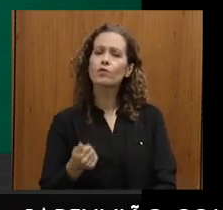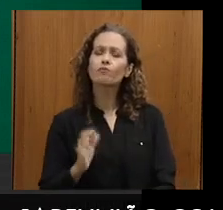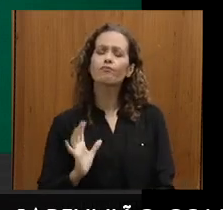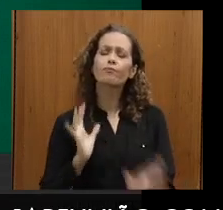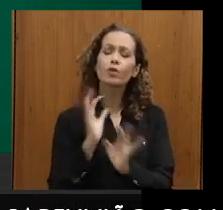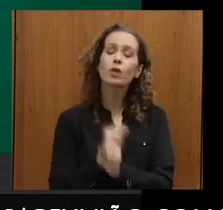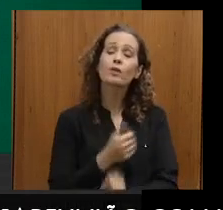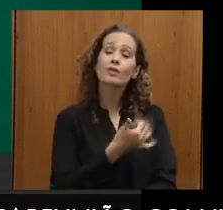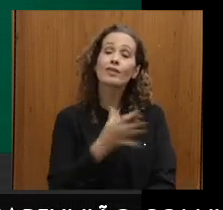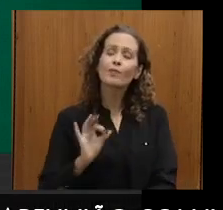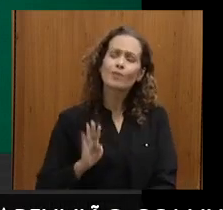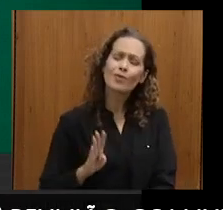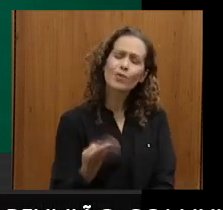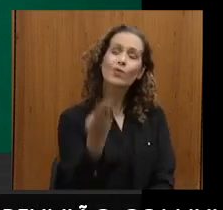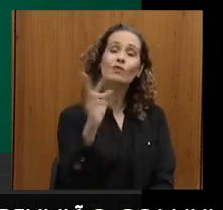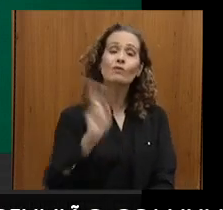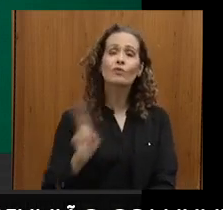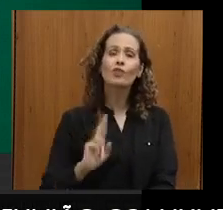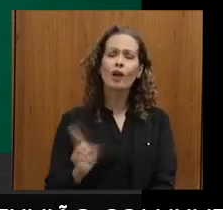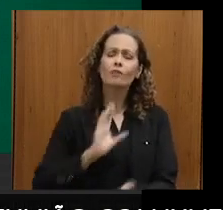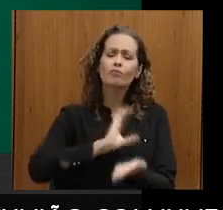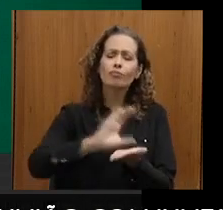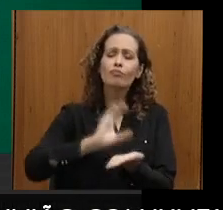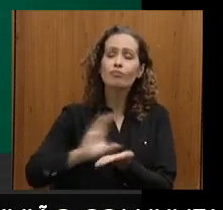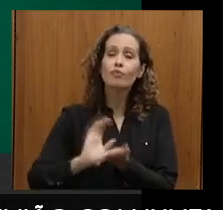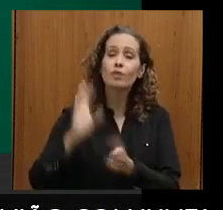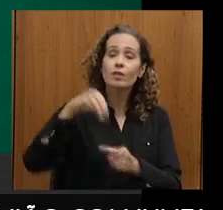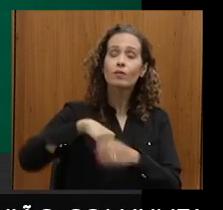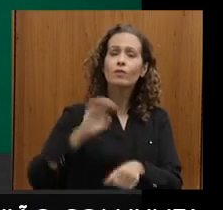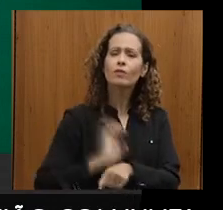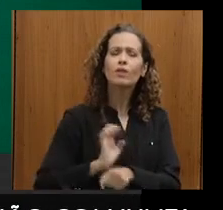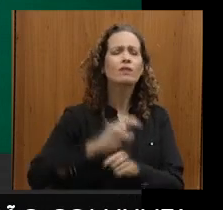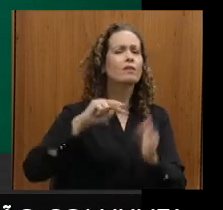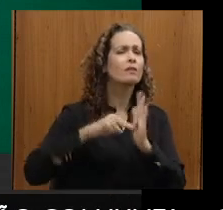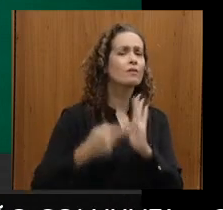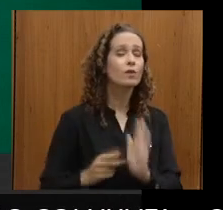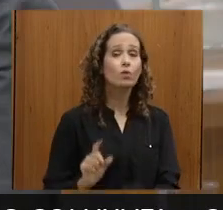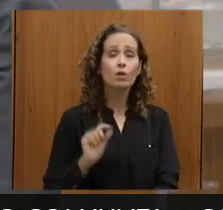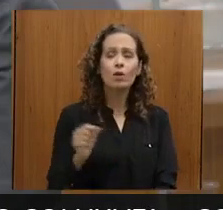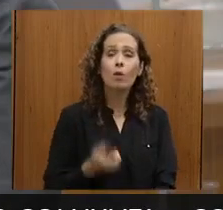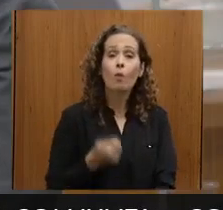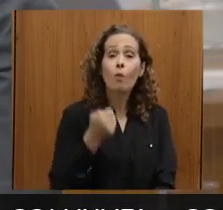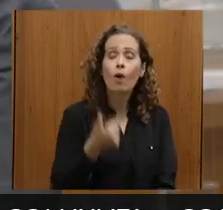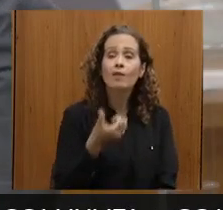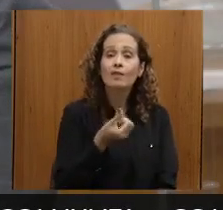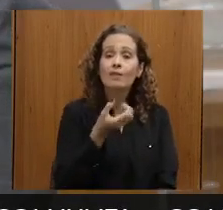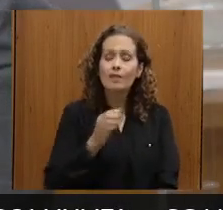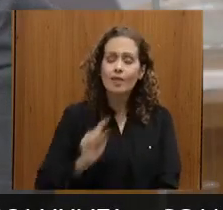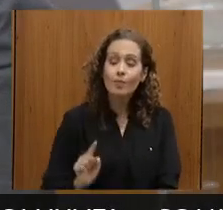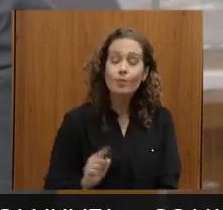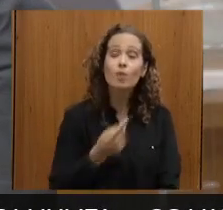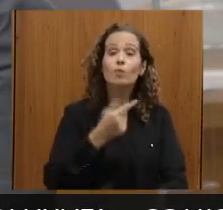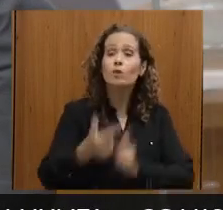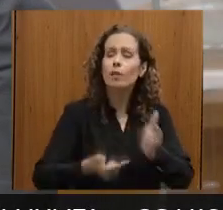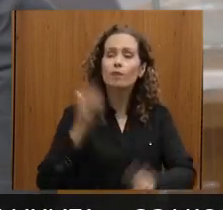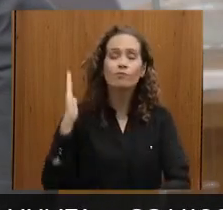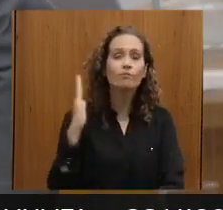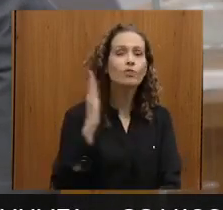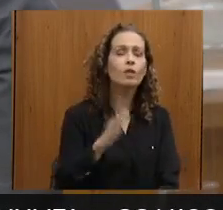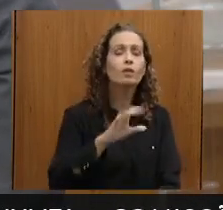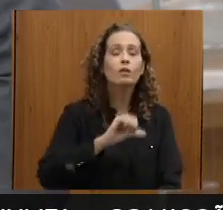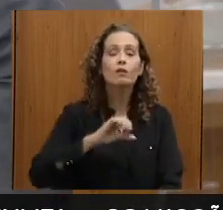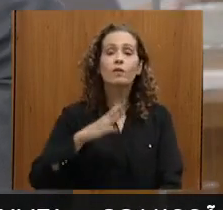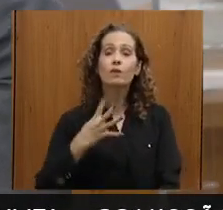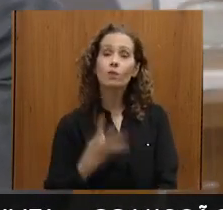100 bilhões de reais de investimentos atraídos no nosso Estado, o significa quase 60 mil empregos diretos e 94